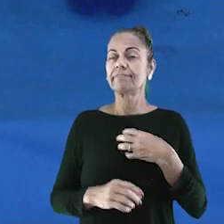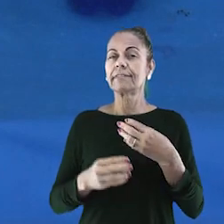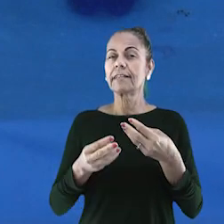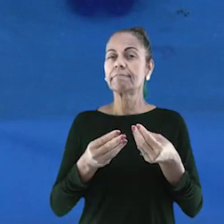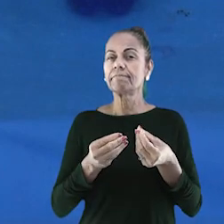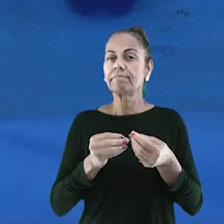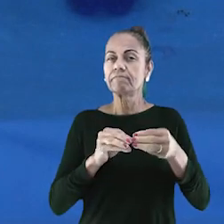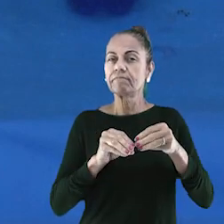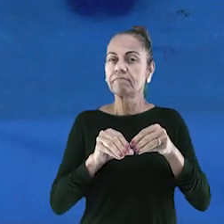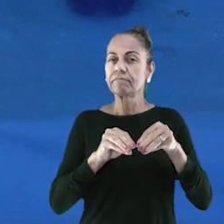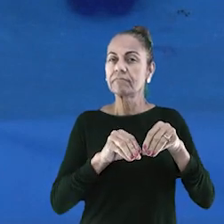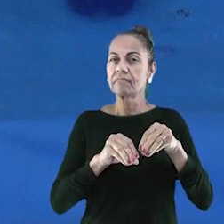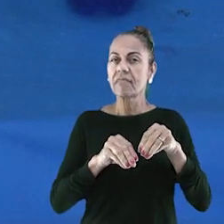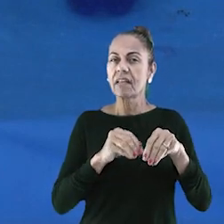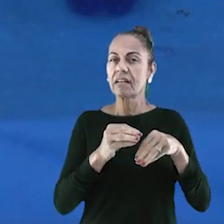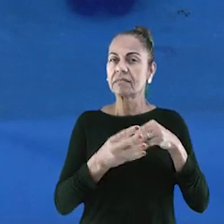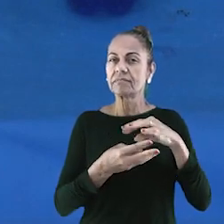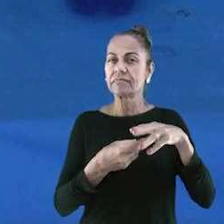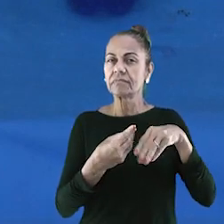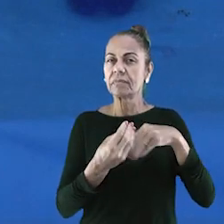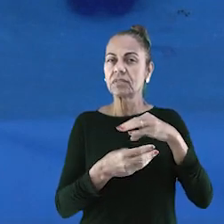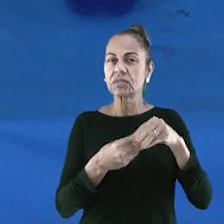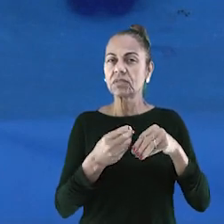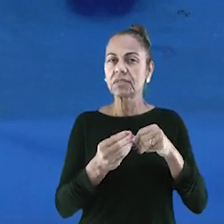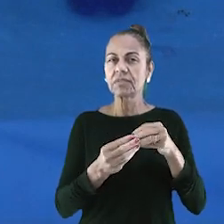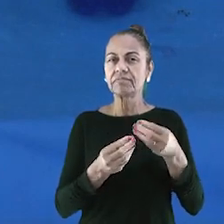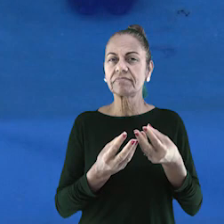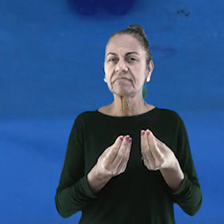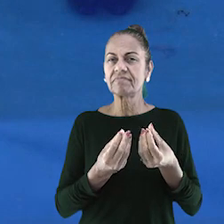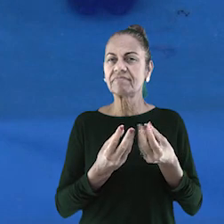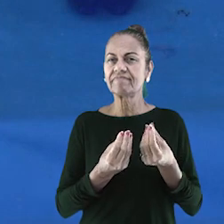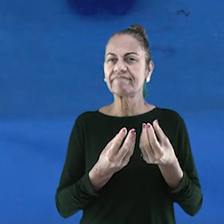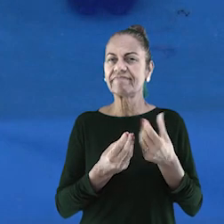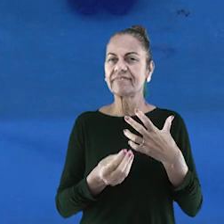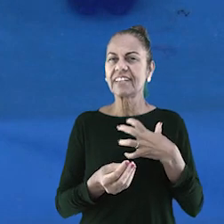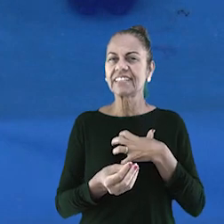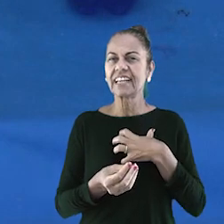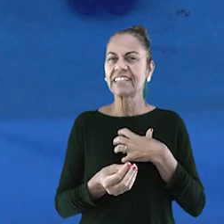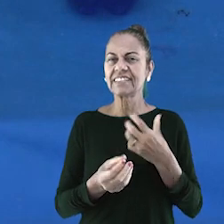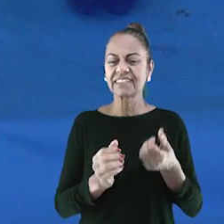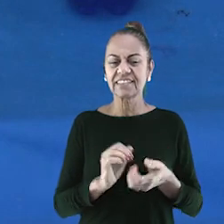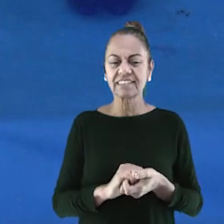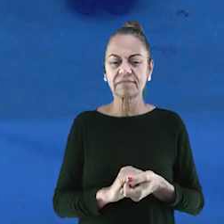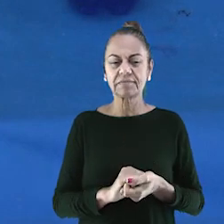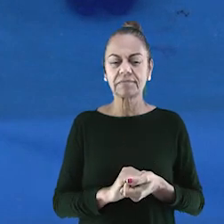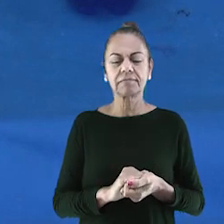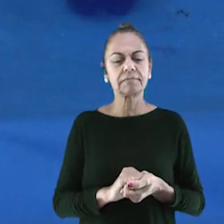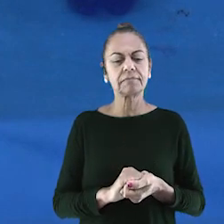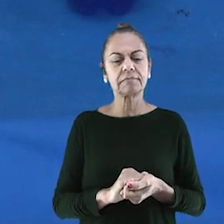Aproveita e já sente essa textura aqui da cola misturada junto com o sabão. Ó.